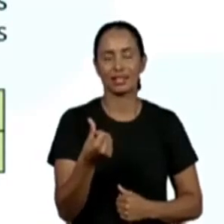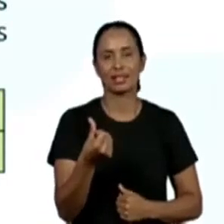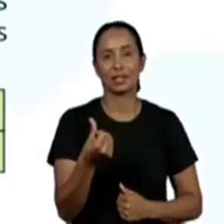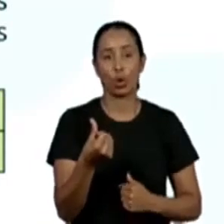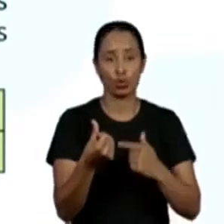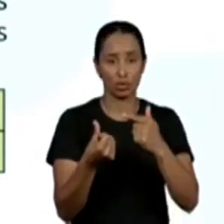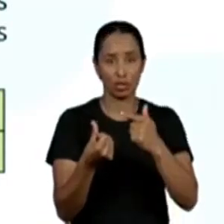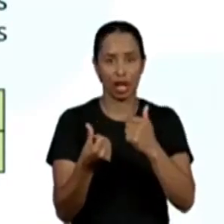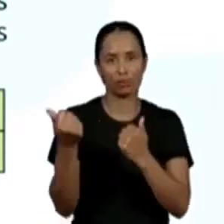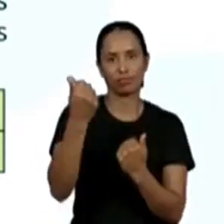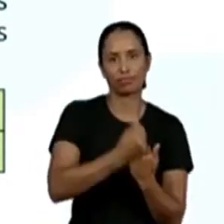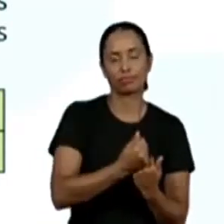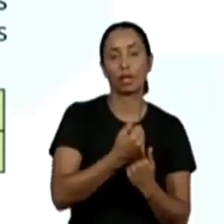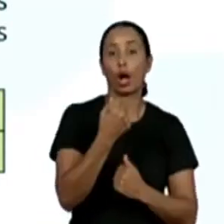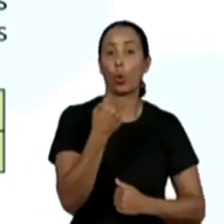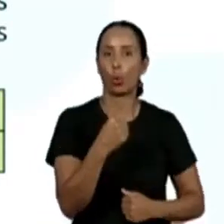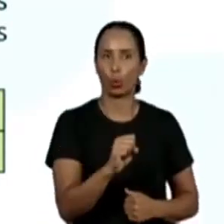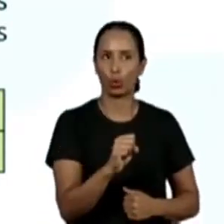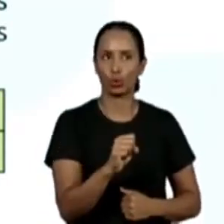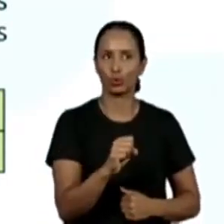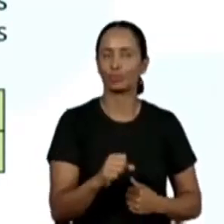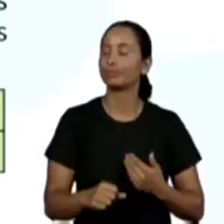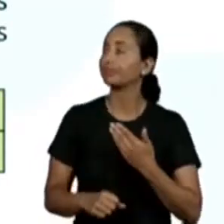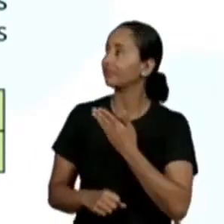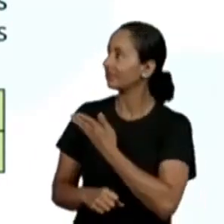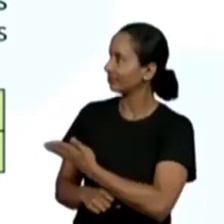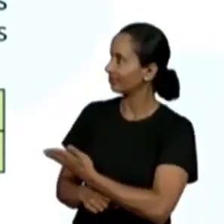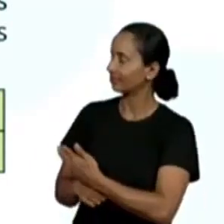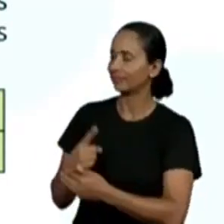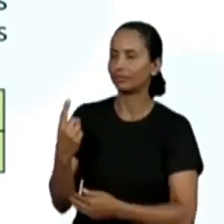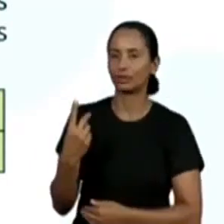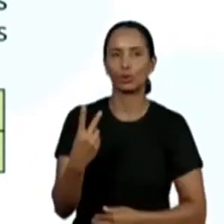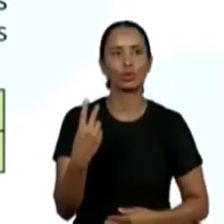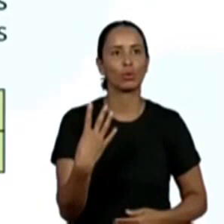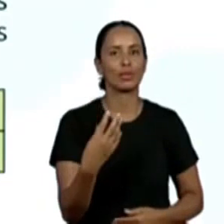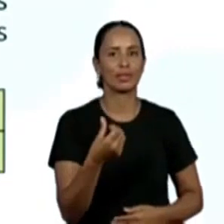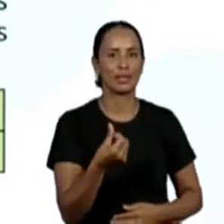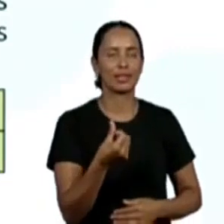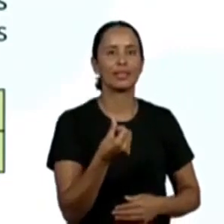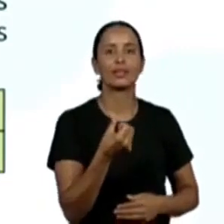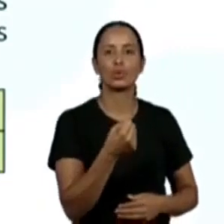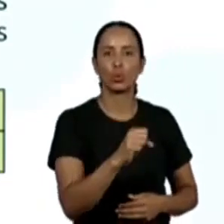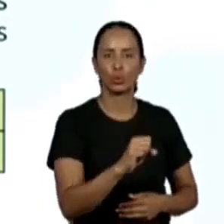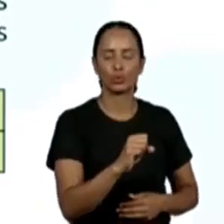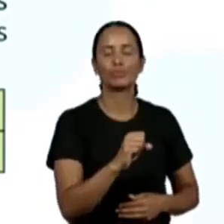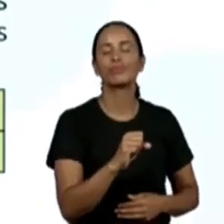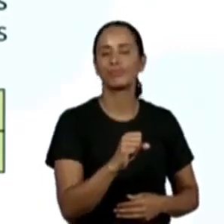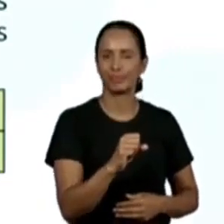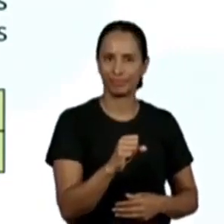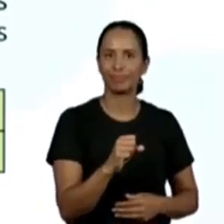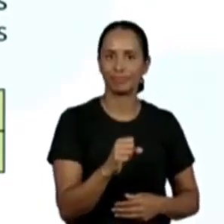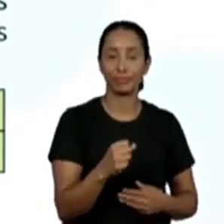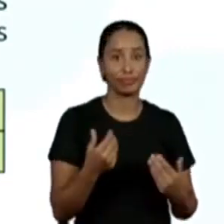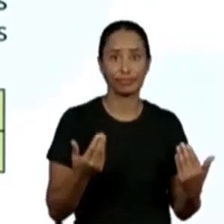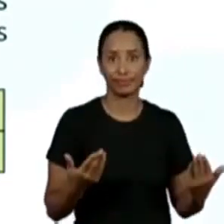1, 2, 4, 6. Troquei o 7 pelo 8. Então, eu